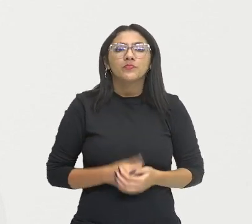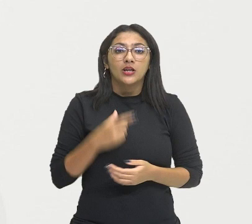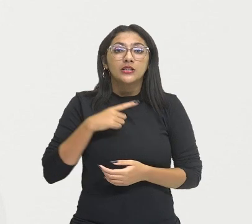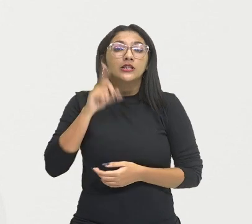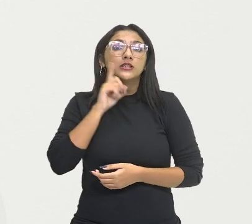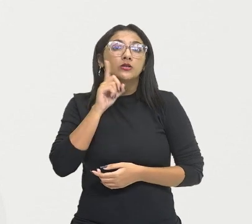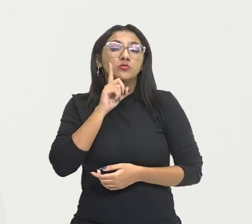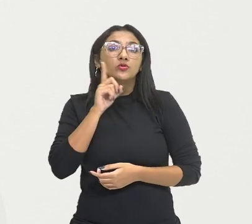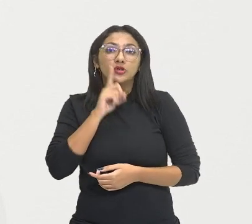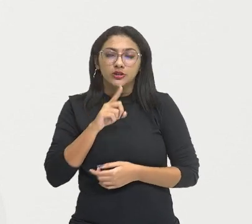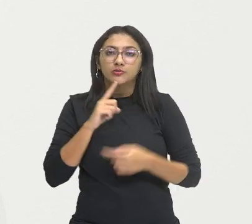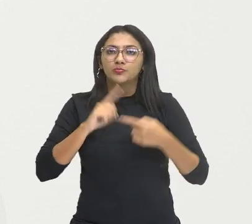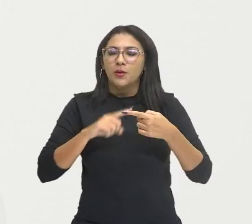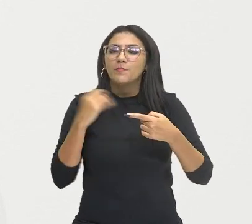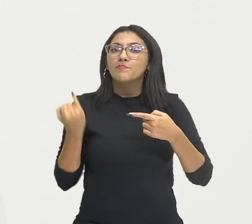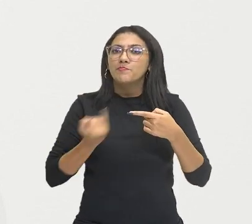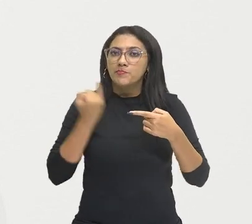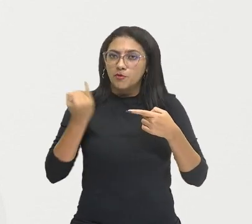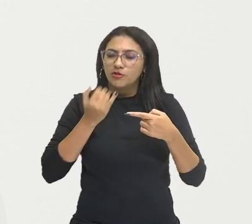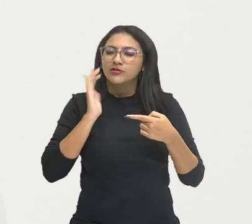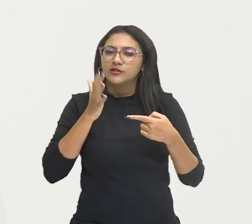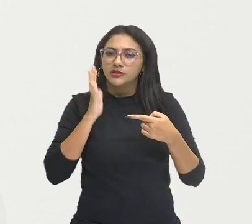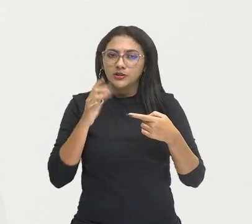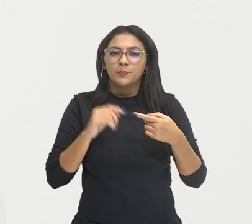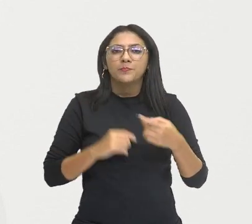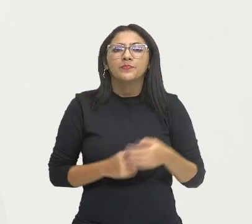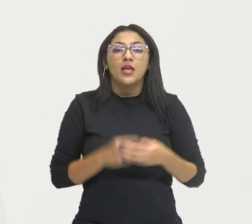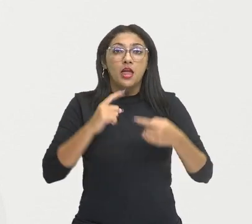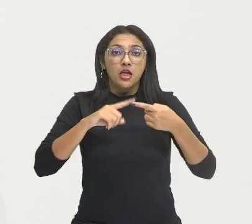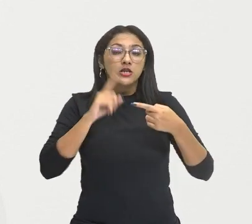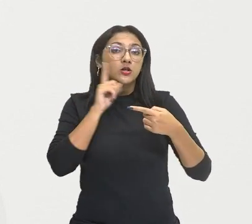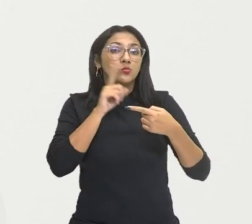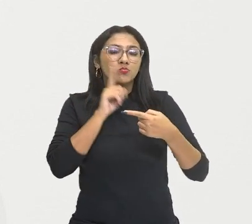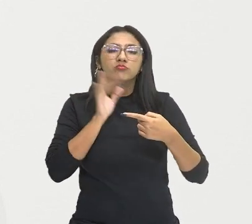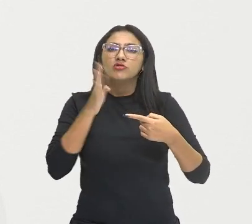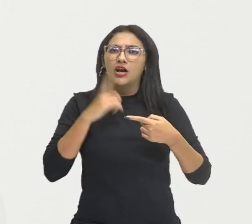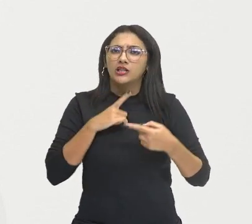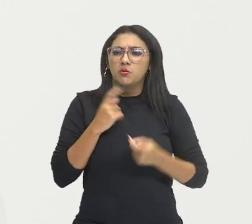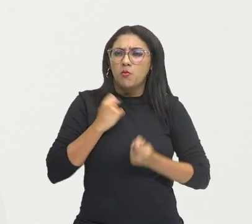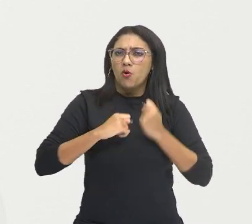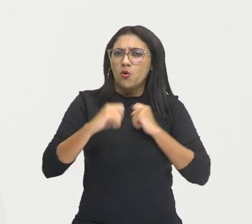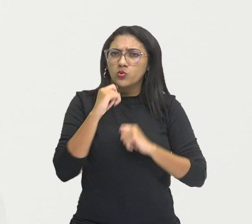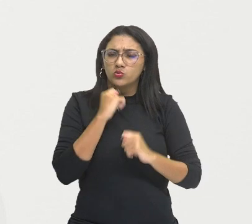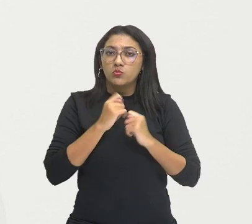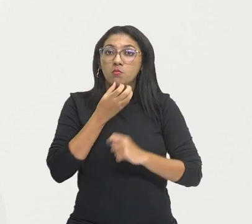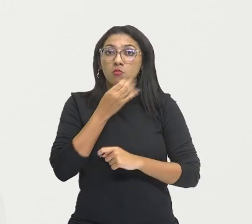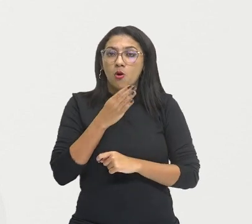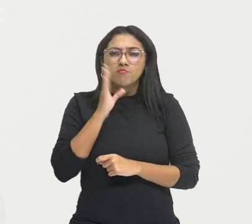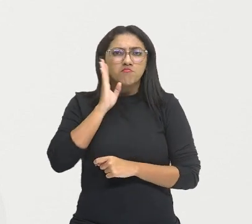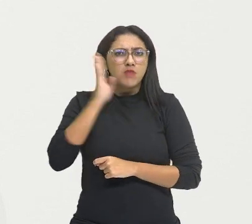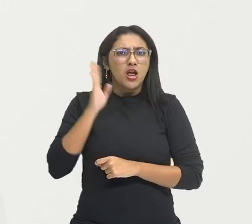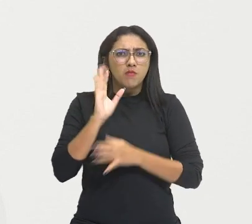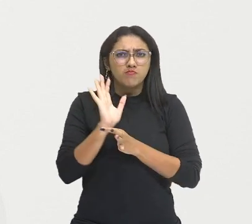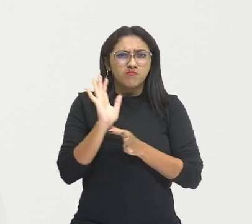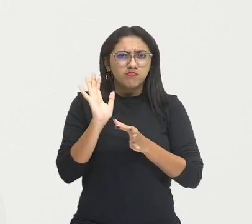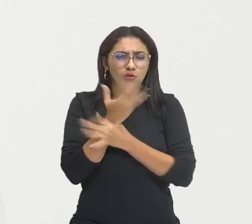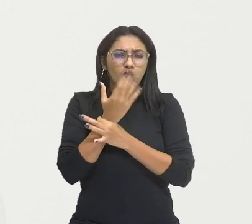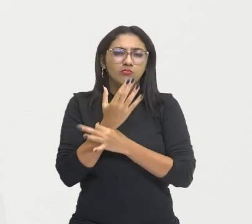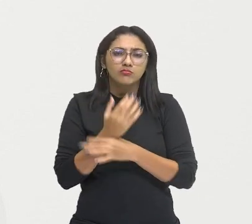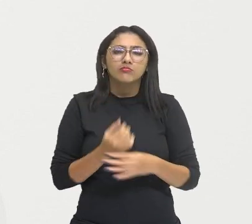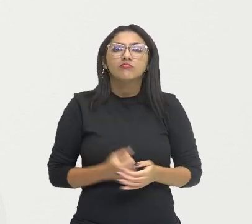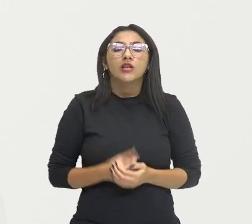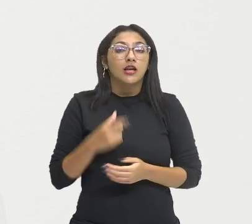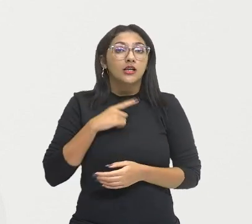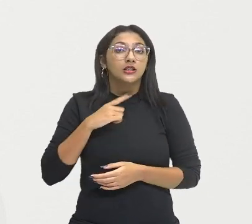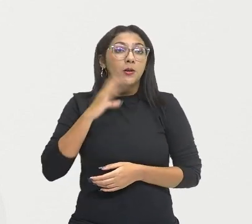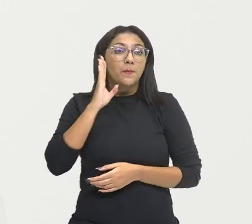Unidos, importante país já naquele momento. Os Estados Unidos já era uma economia consolidada, uma das maiores do mundo, tá? E destaco para